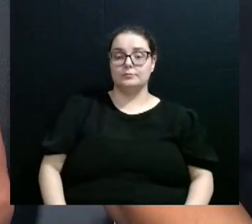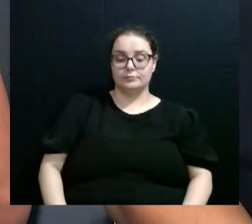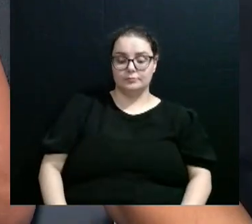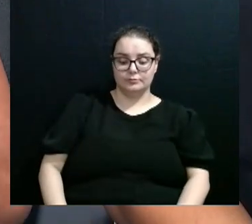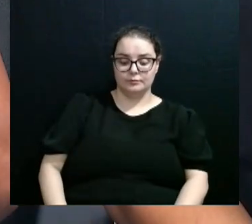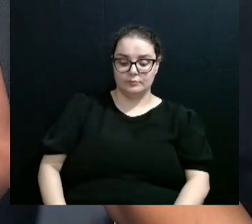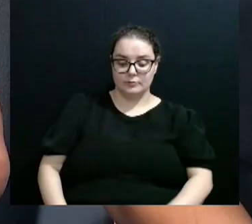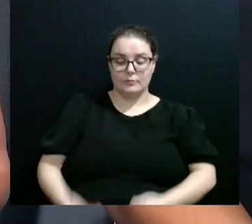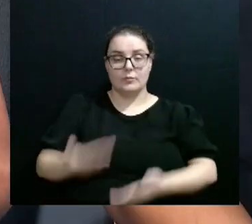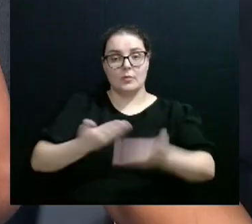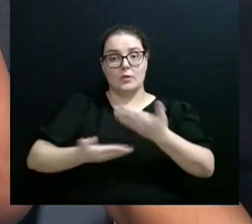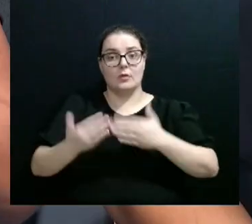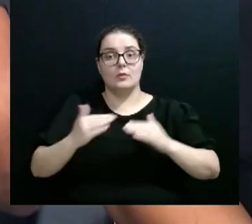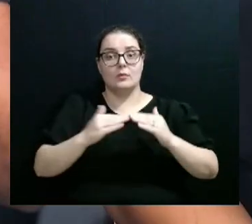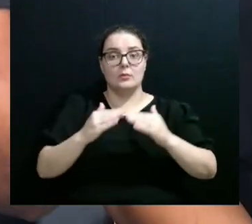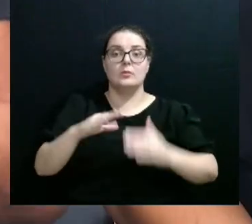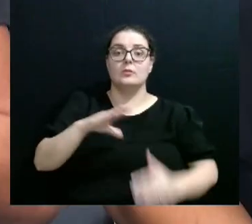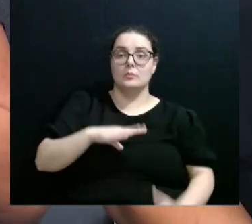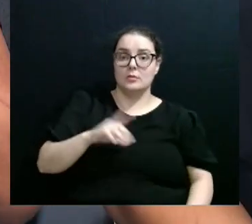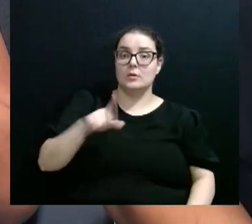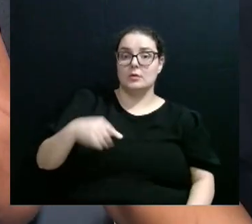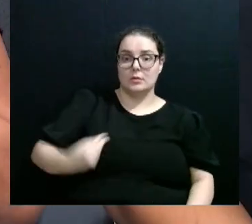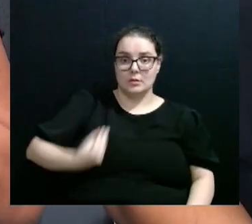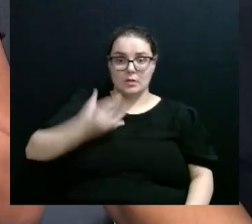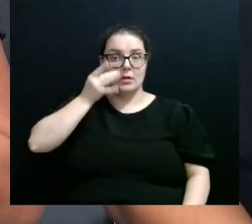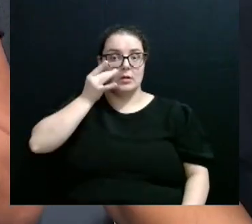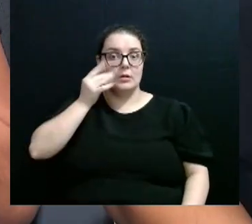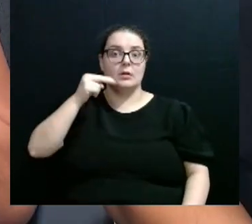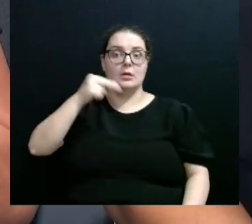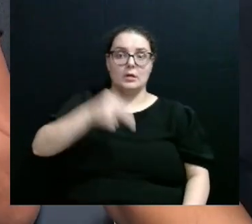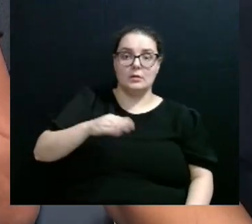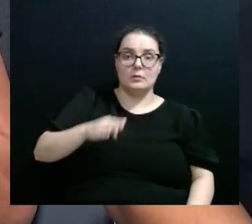com o município. Está presente lá, NBR